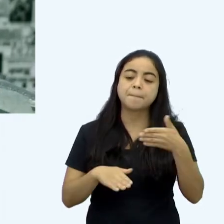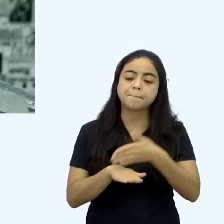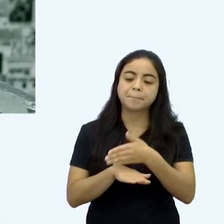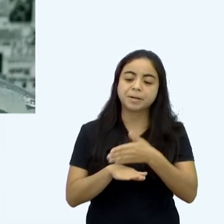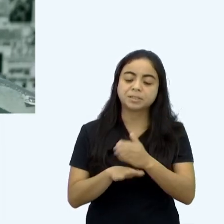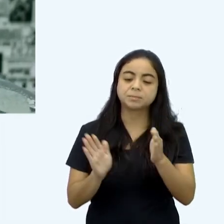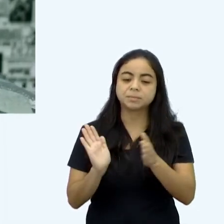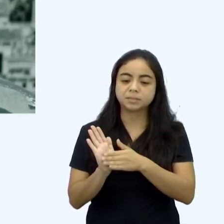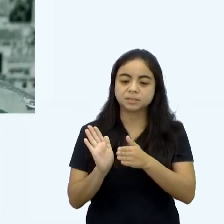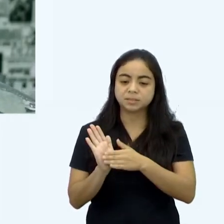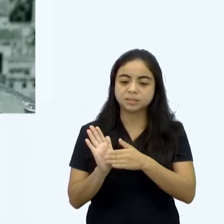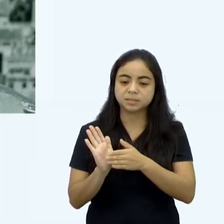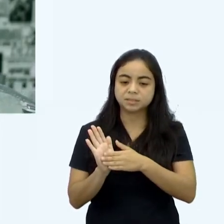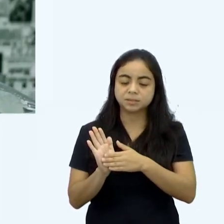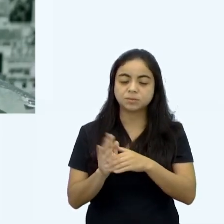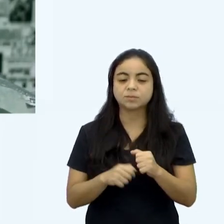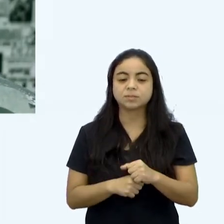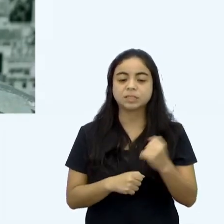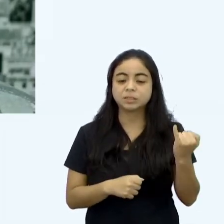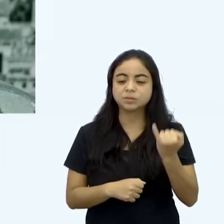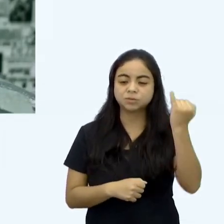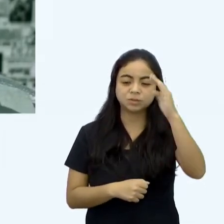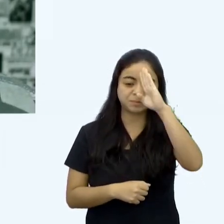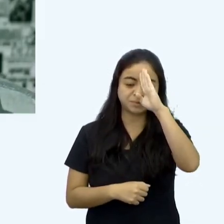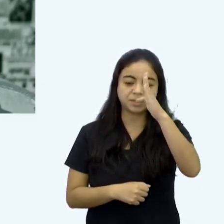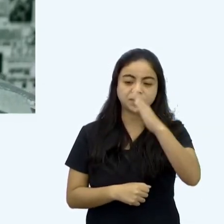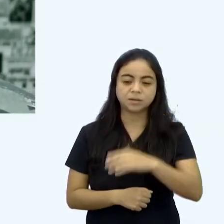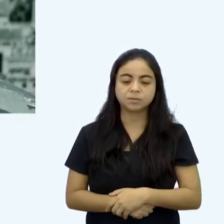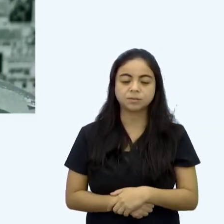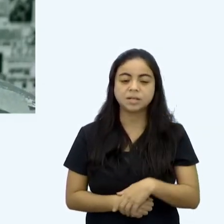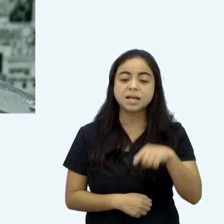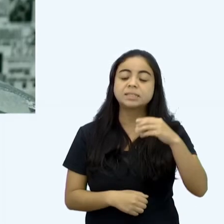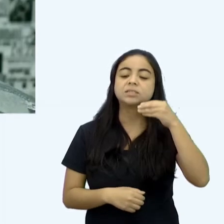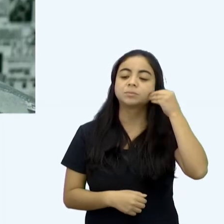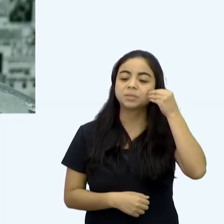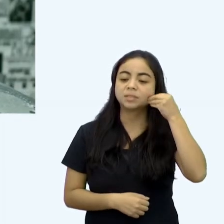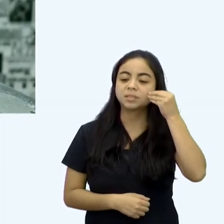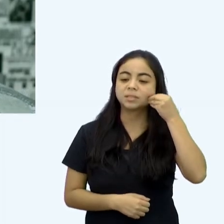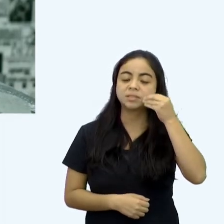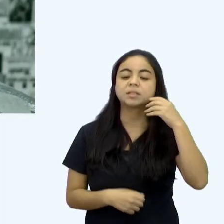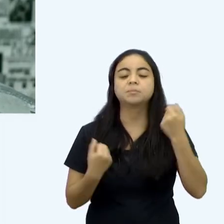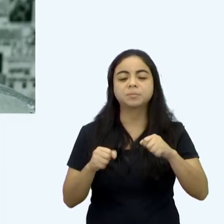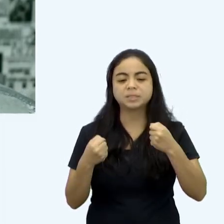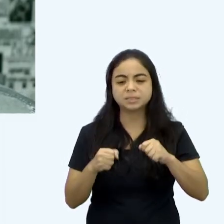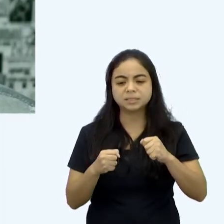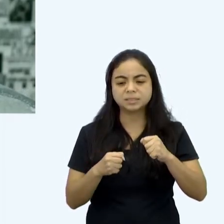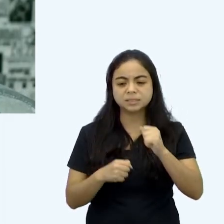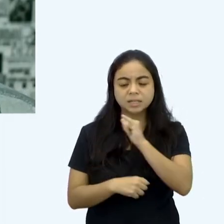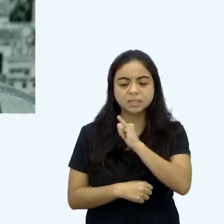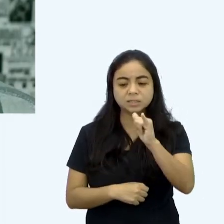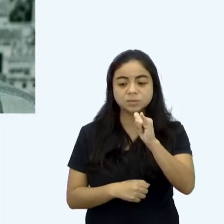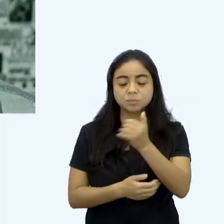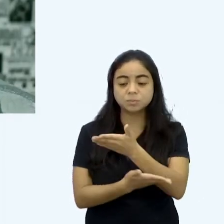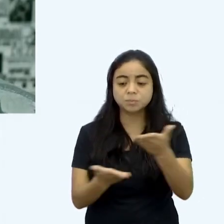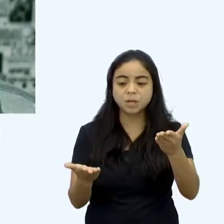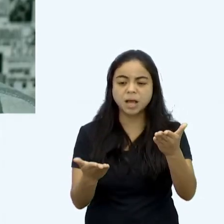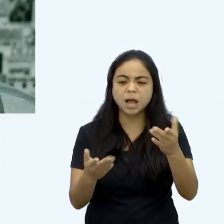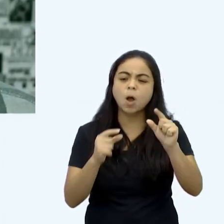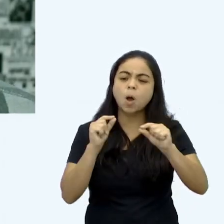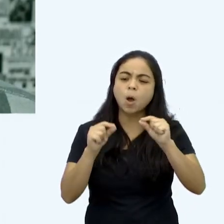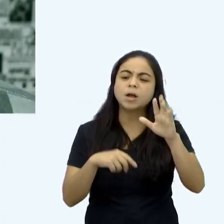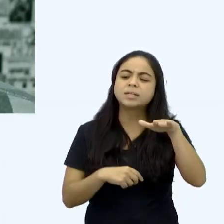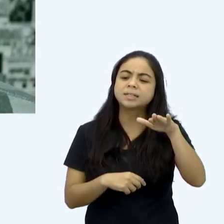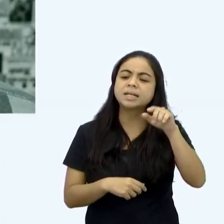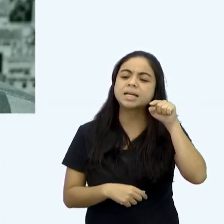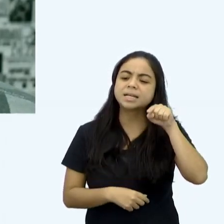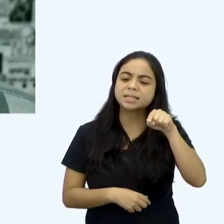dessa ação e ser pedra fundamental nela, essa experiência precisa dizer o seguinte para o seu público. Cara,